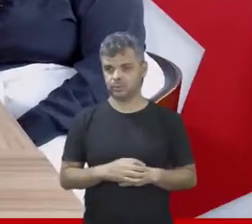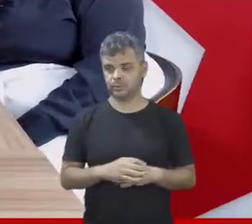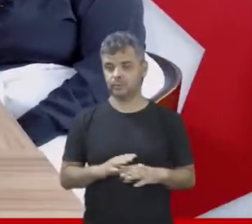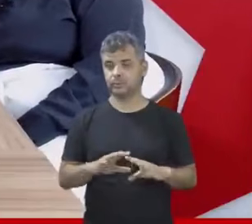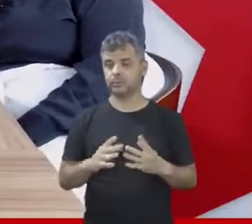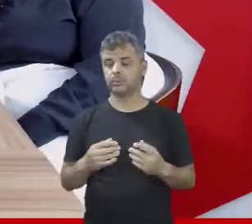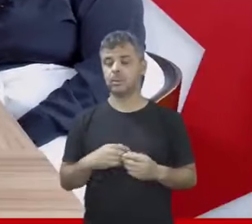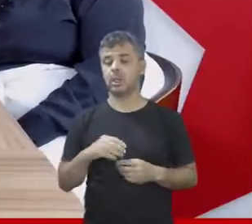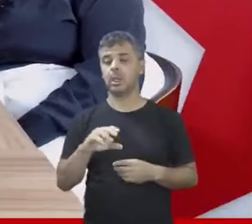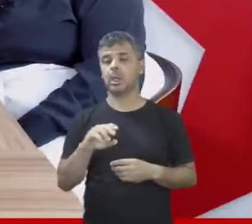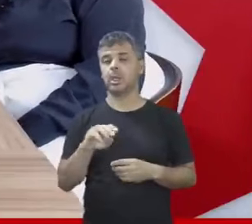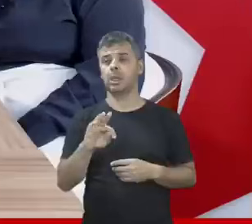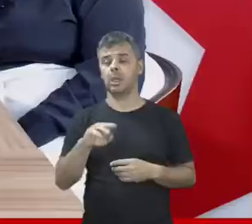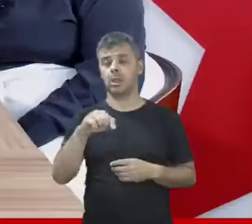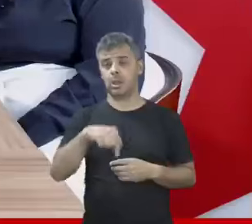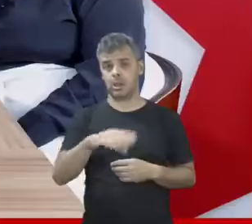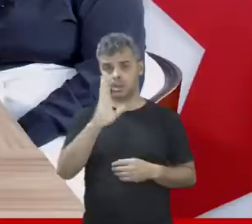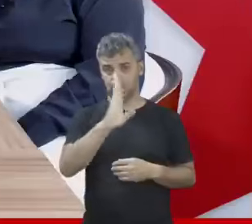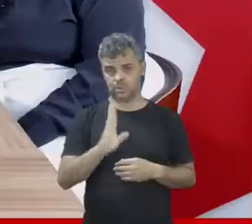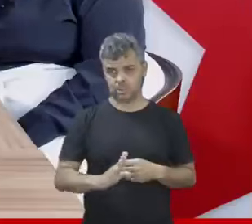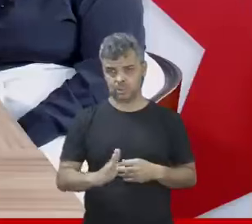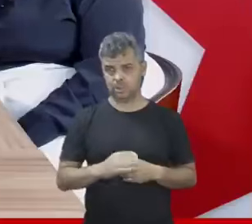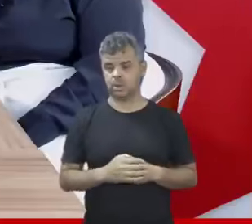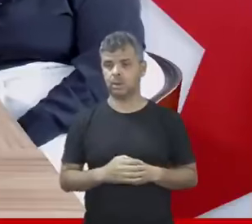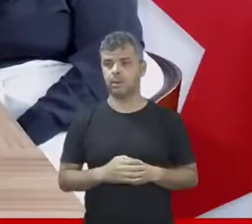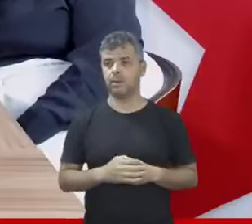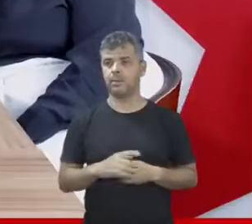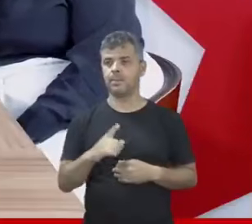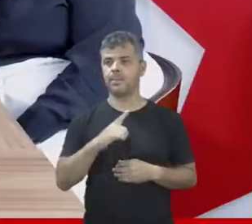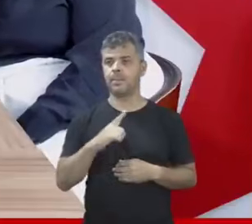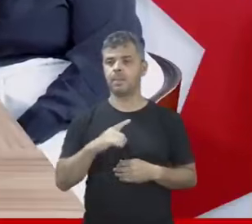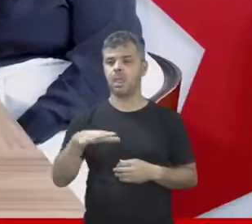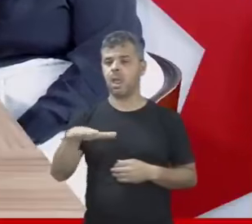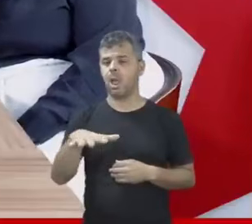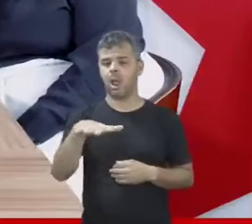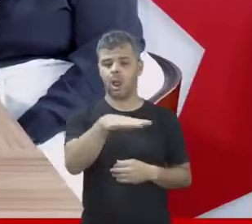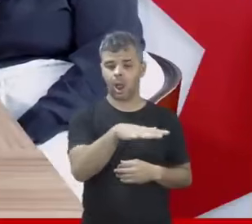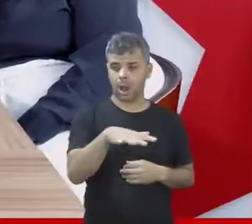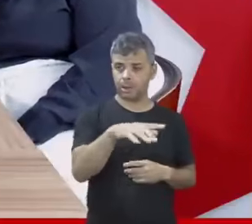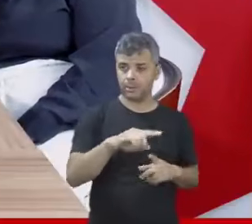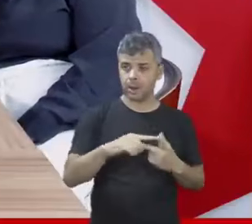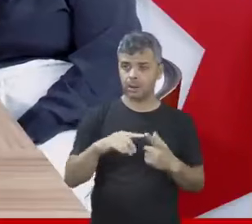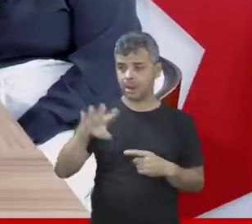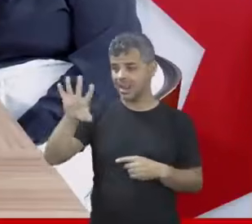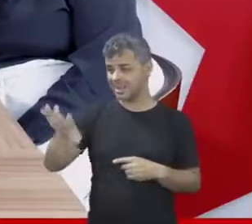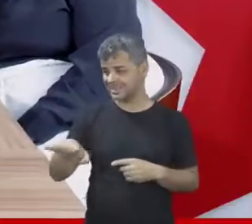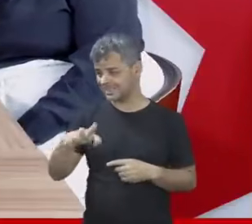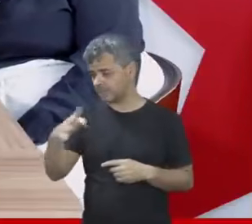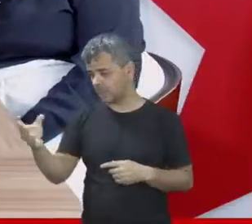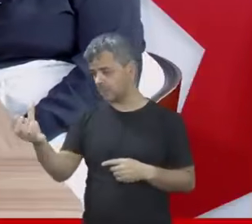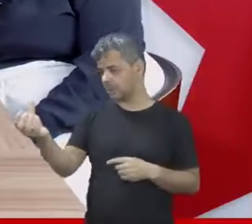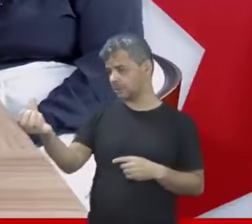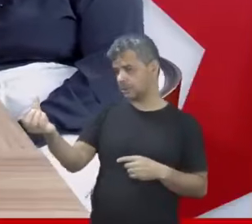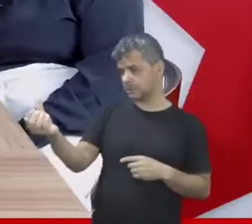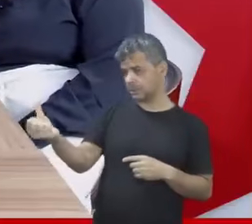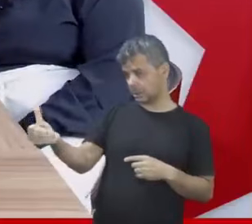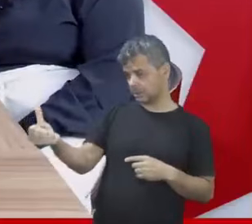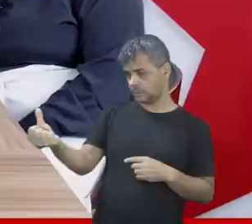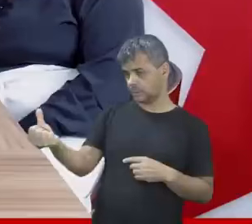E, Cris, aqui no Brasil, já tem setores em que a escala 6x1...